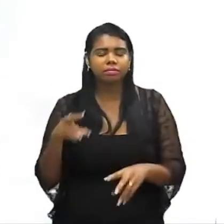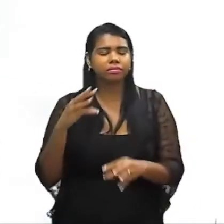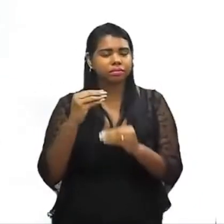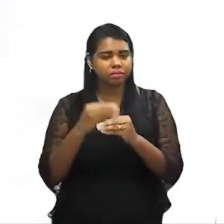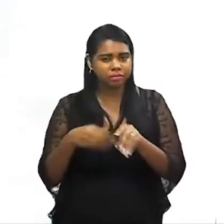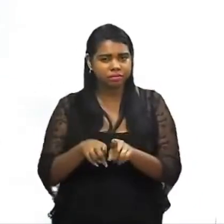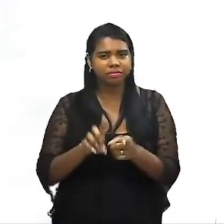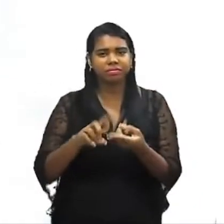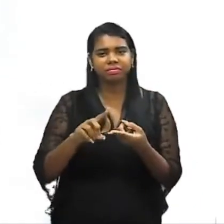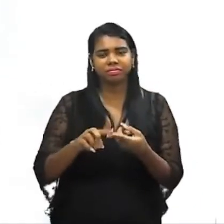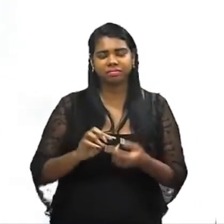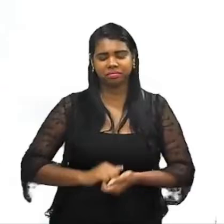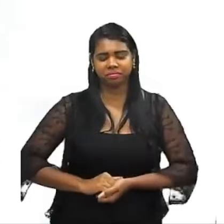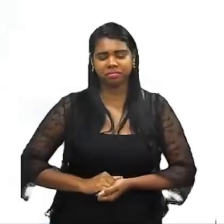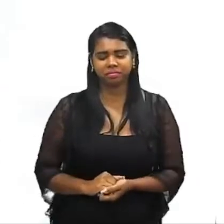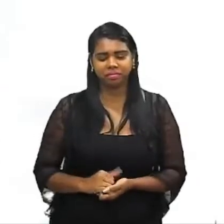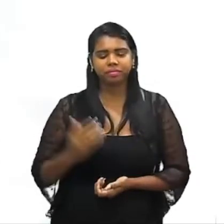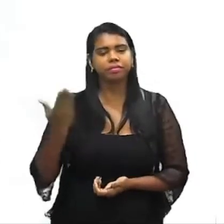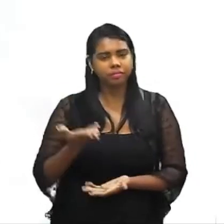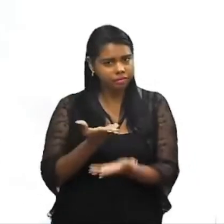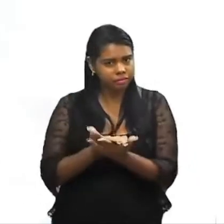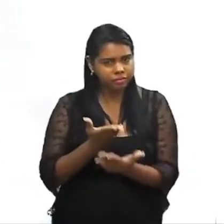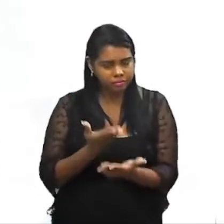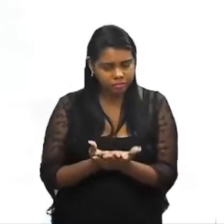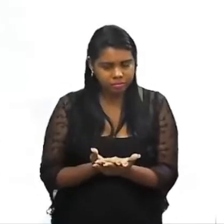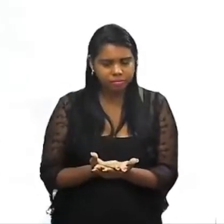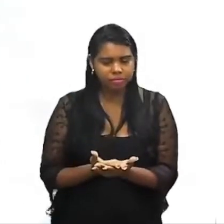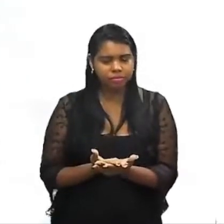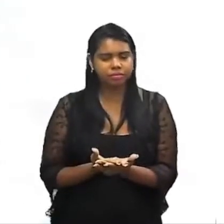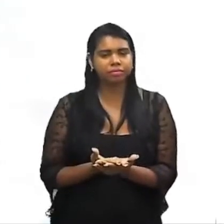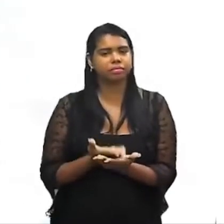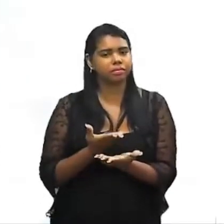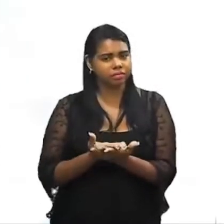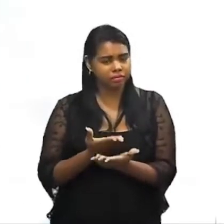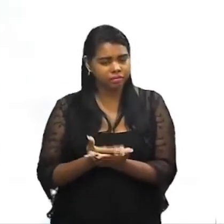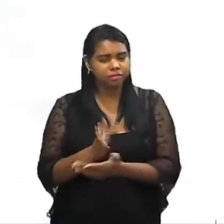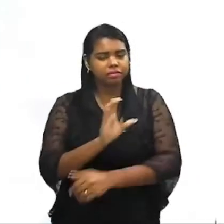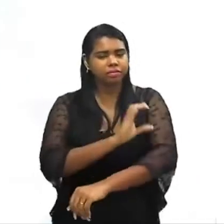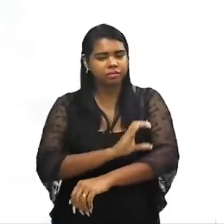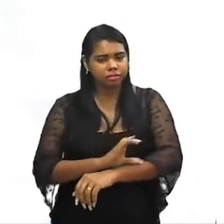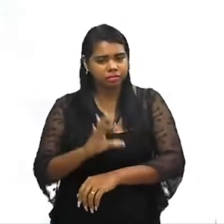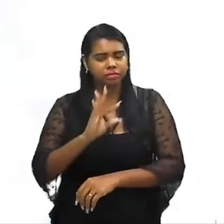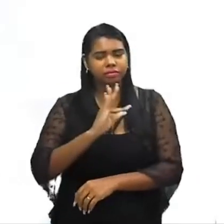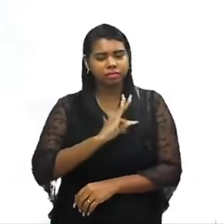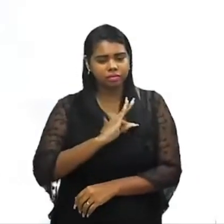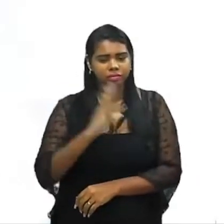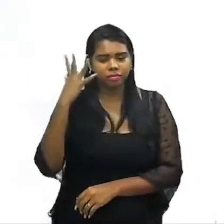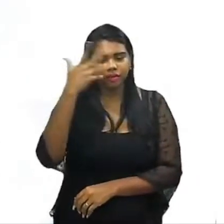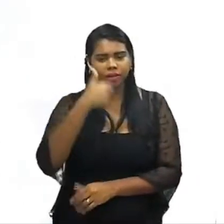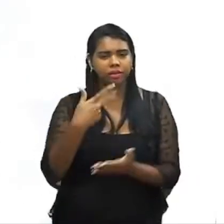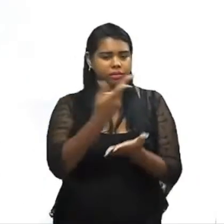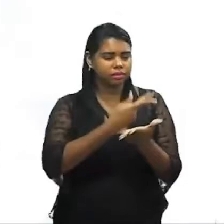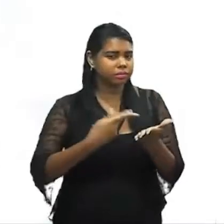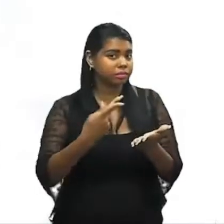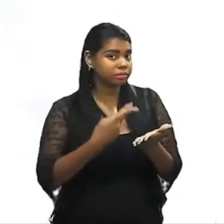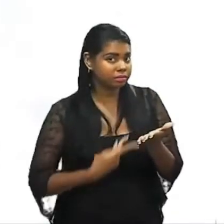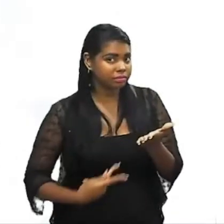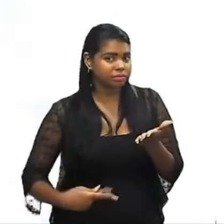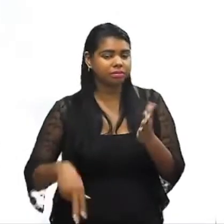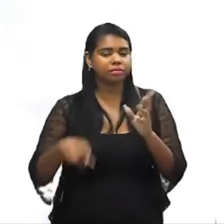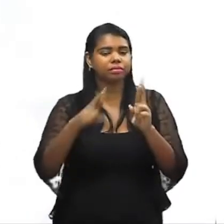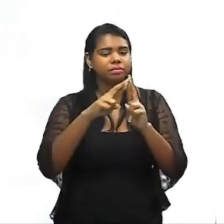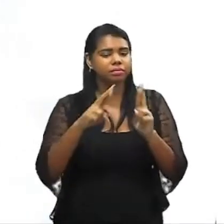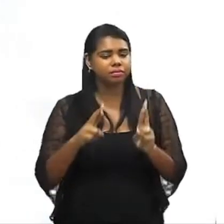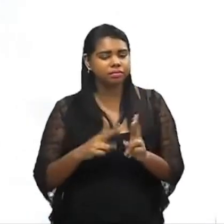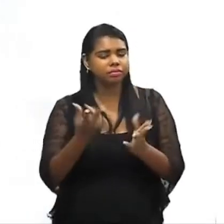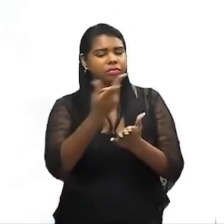ele, e um outro artista que passou por aquilo que a gente falou, né, de Escola de Belas Artes, sobre todas as regras do